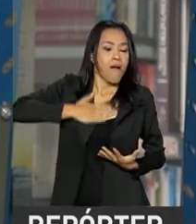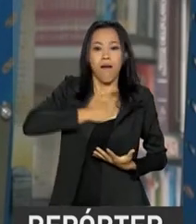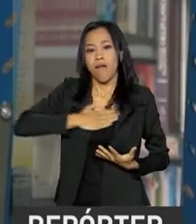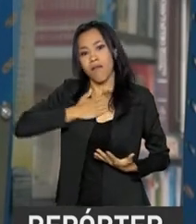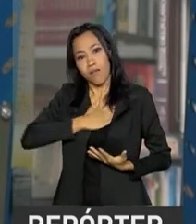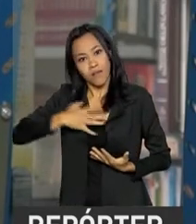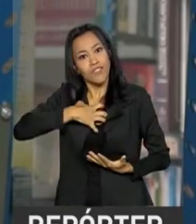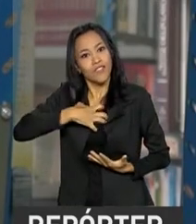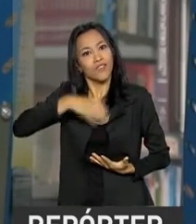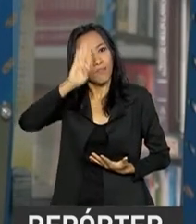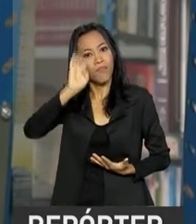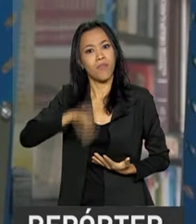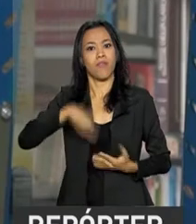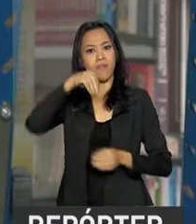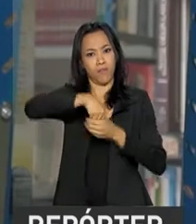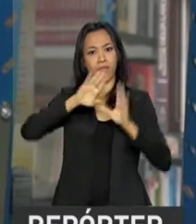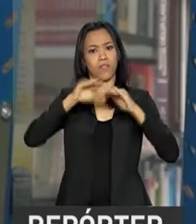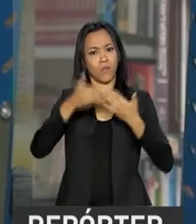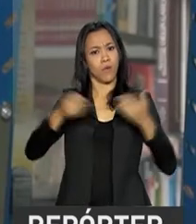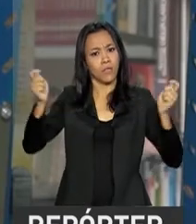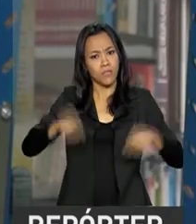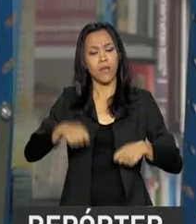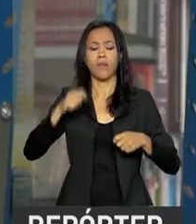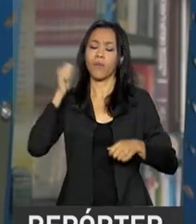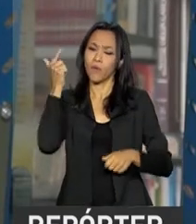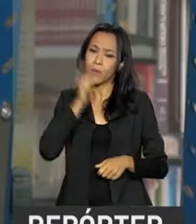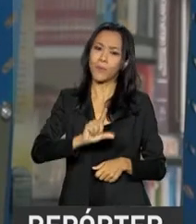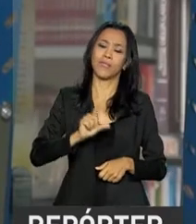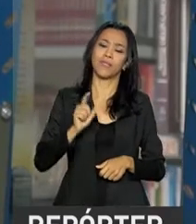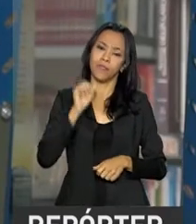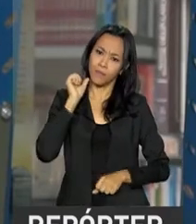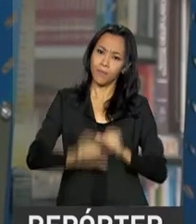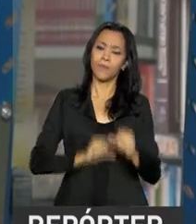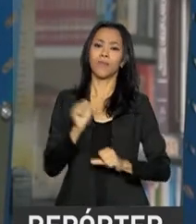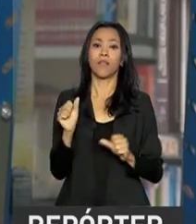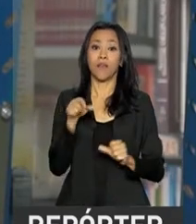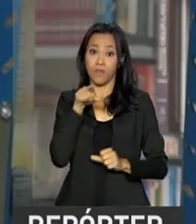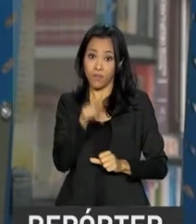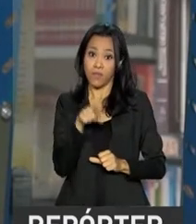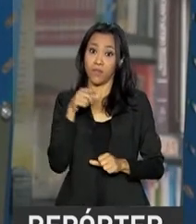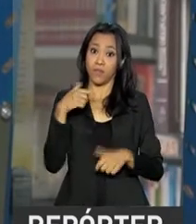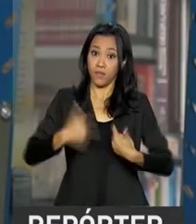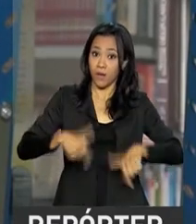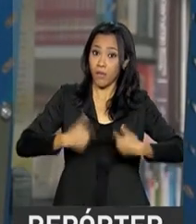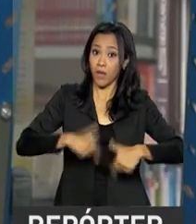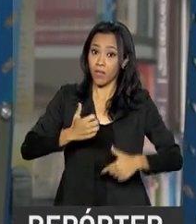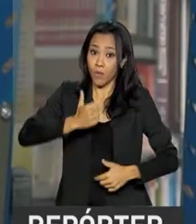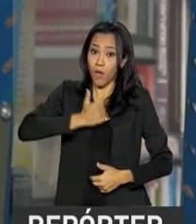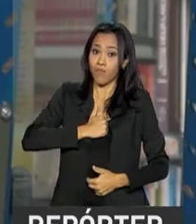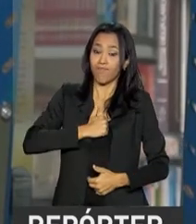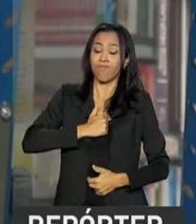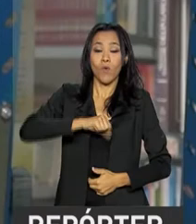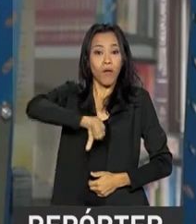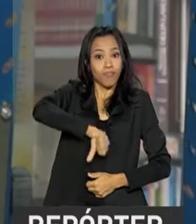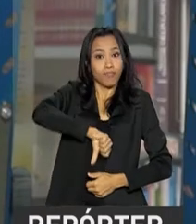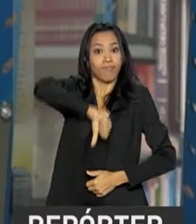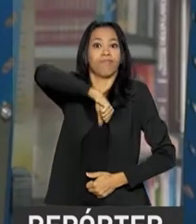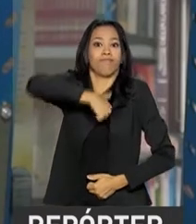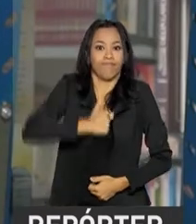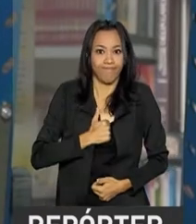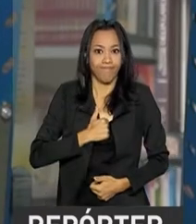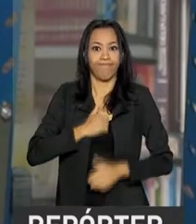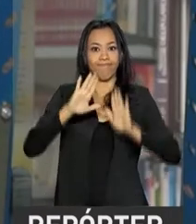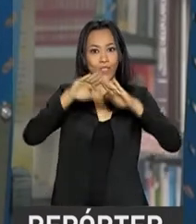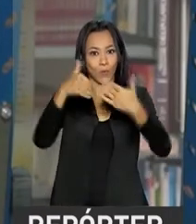é possível vencer e é possível a transformação além de você está trabalhando com a auto-estima interno da comunidade interna da escola